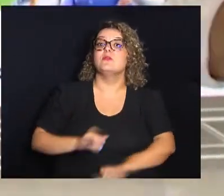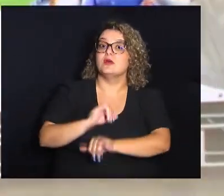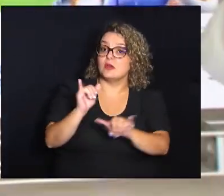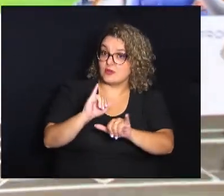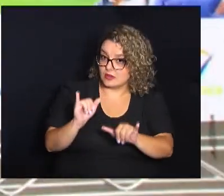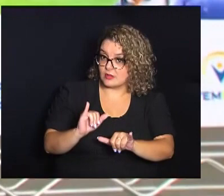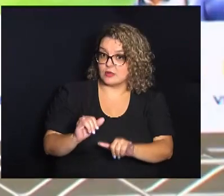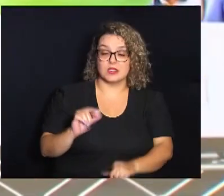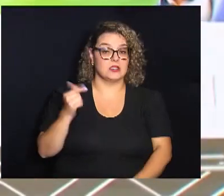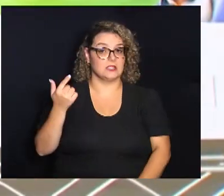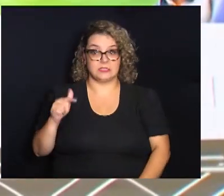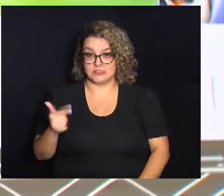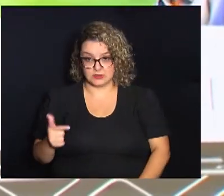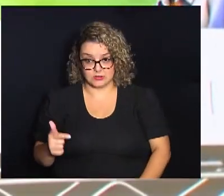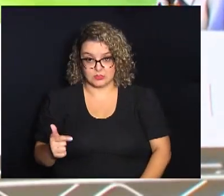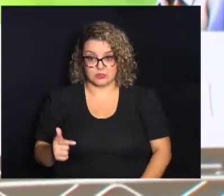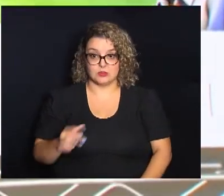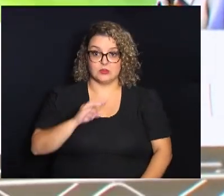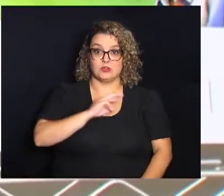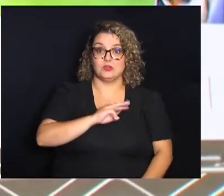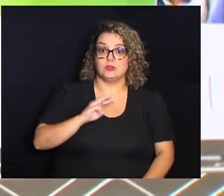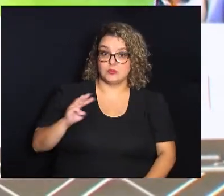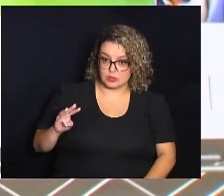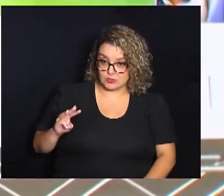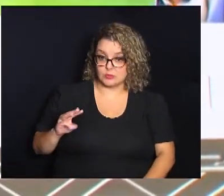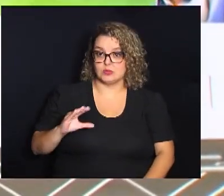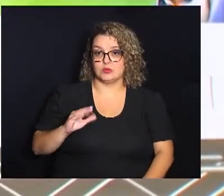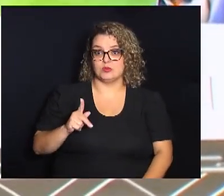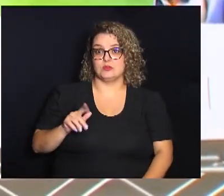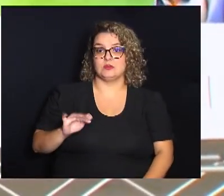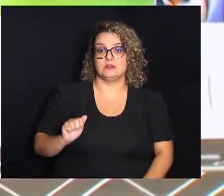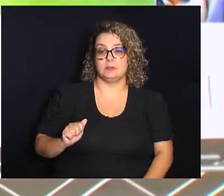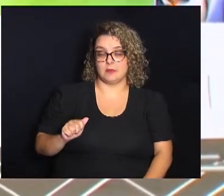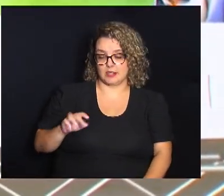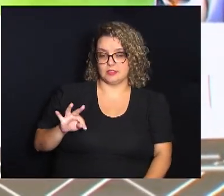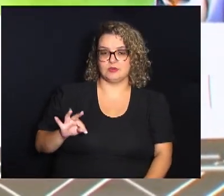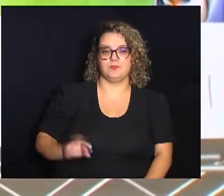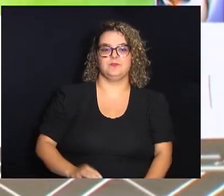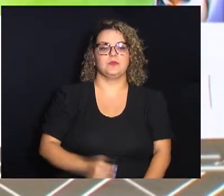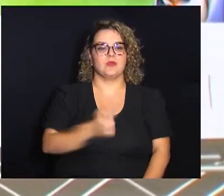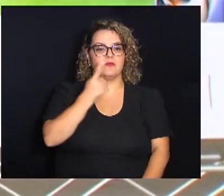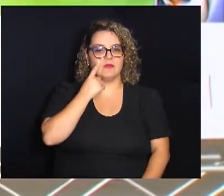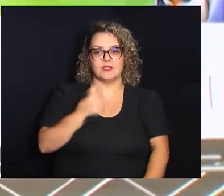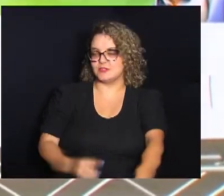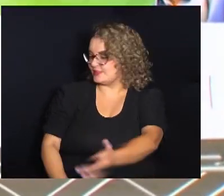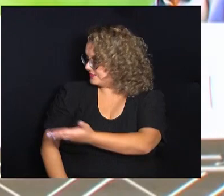que não tem o endereço do site do CEPAT, que é o